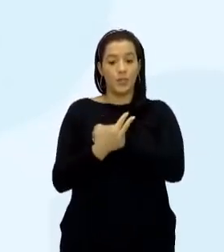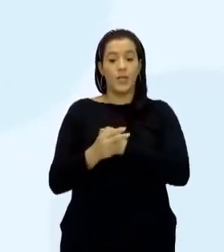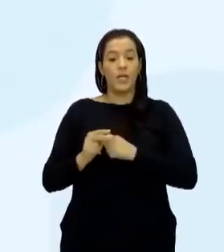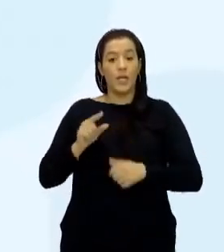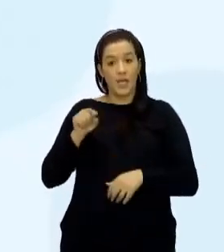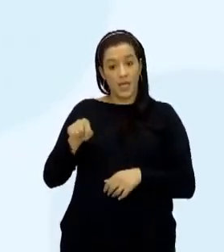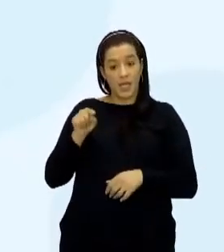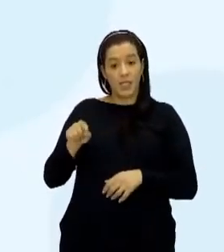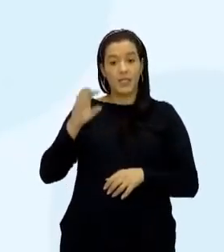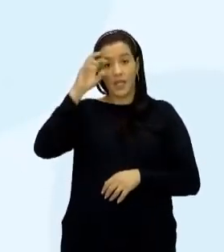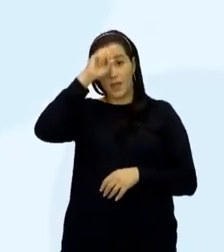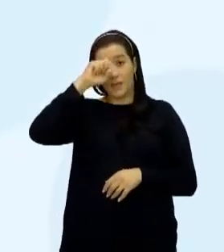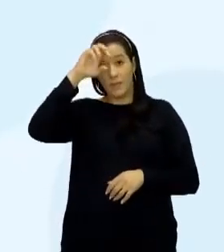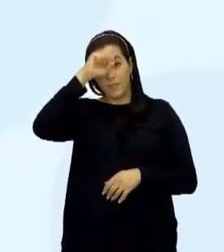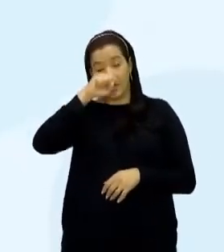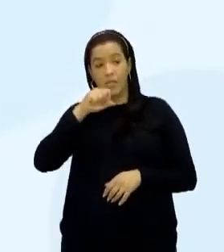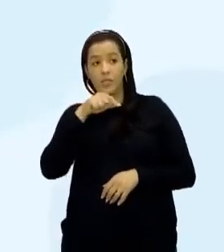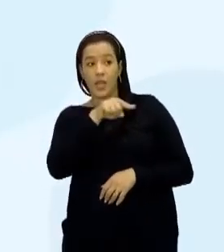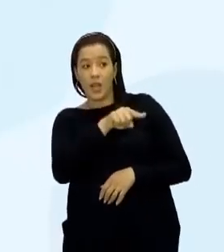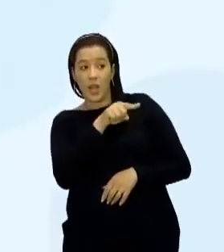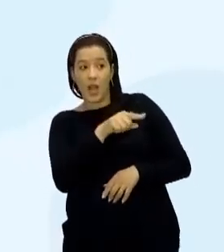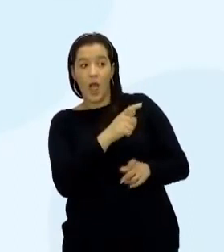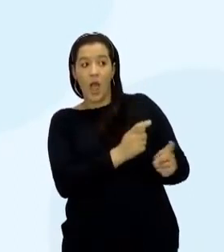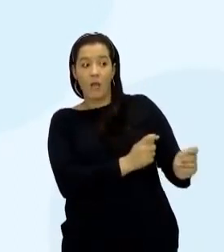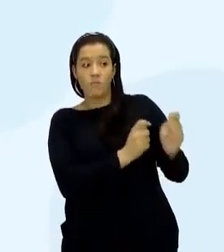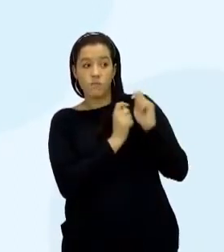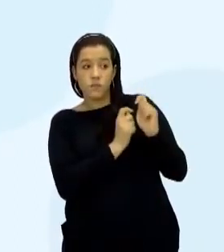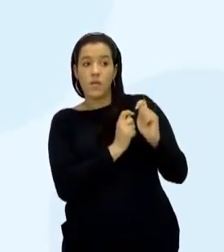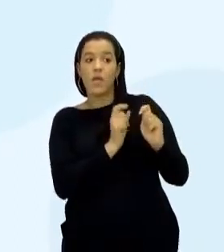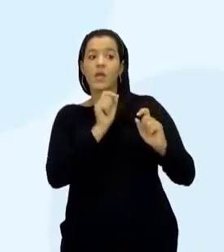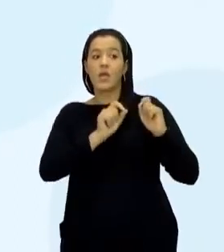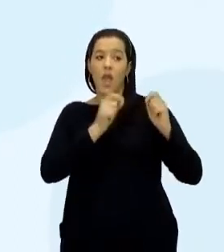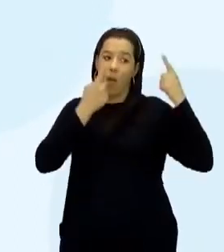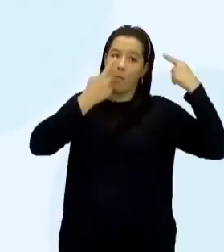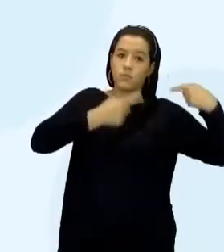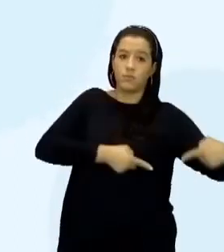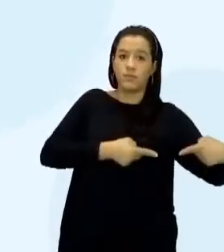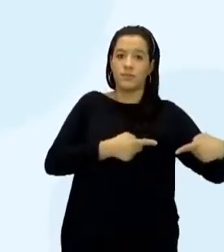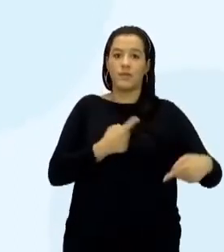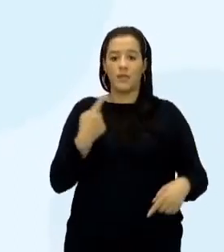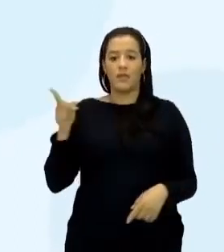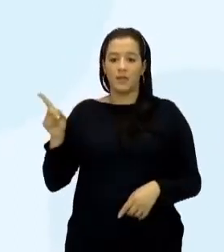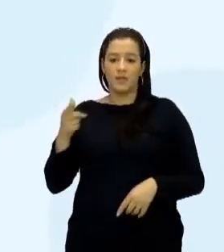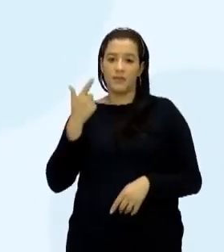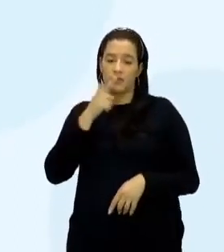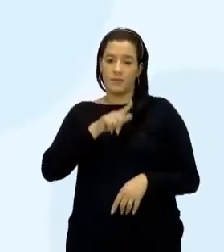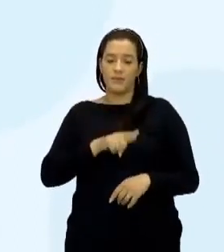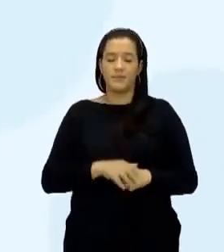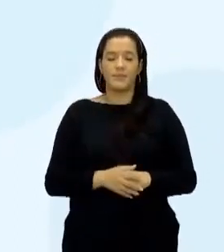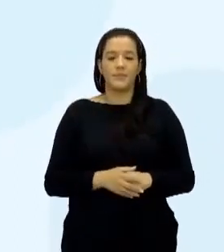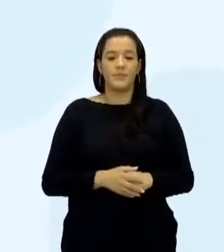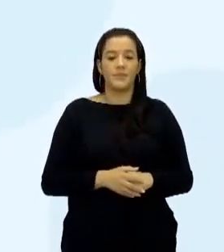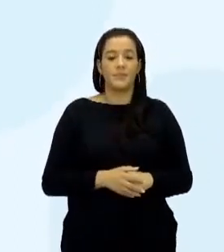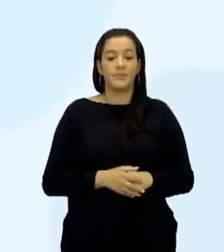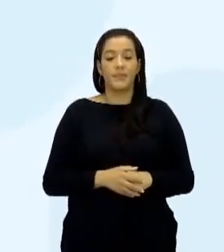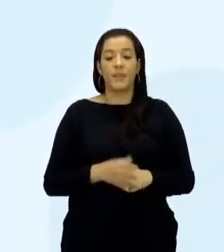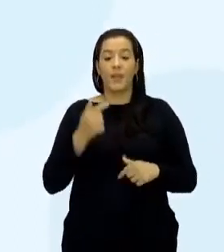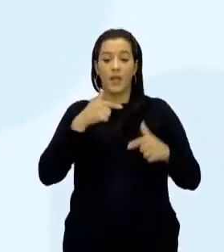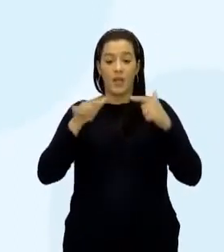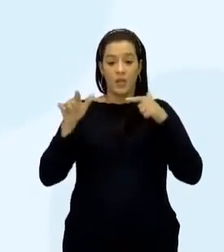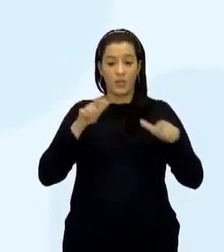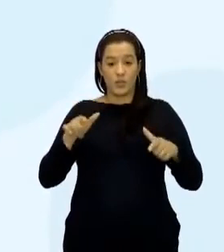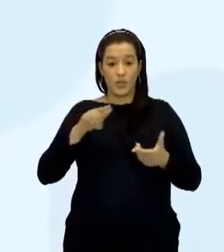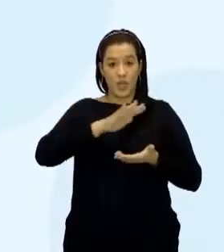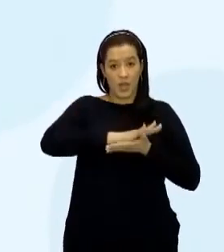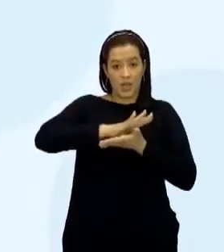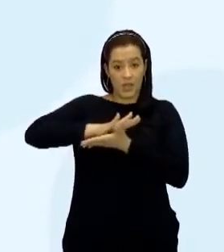que aprende quem é o inimigo para poder atacar, tá bom? Essa celulinha aí. As outras ali achatadinhas